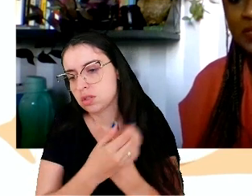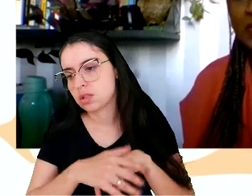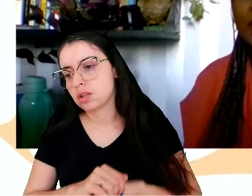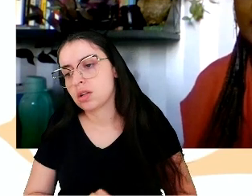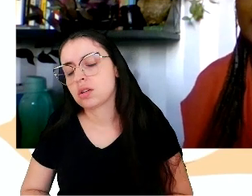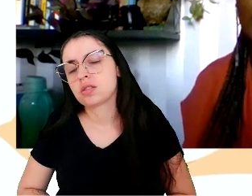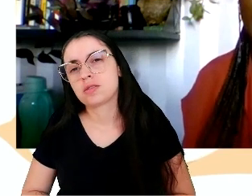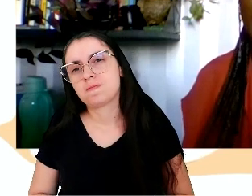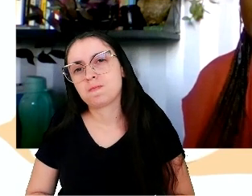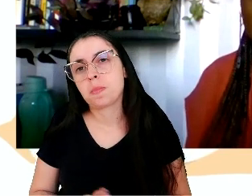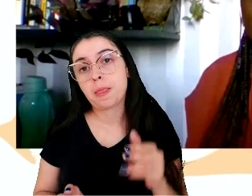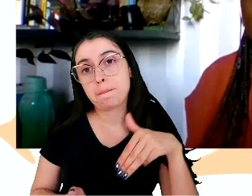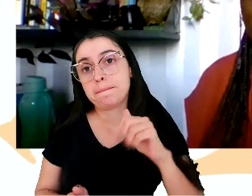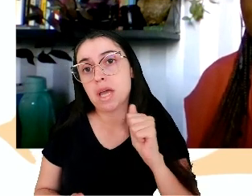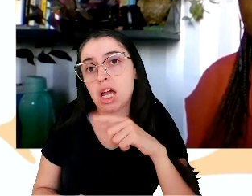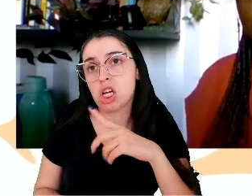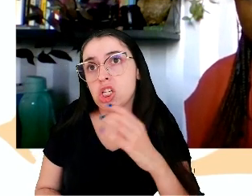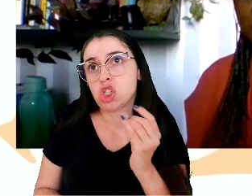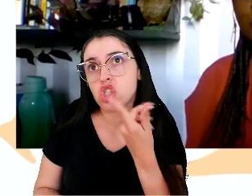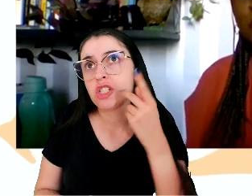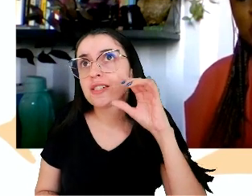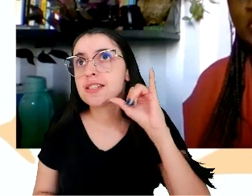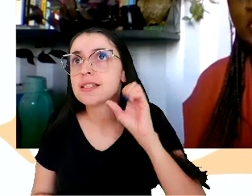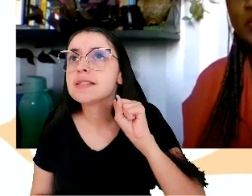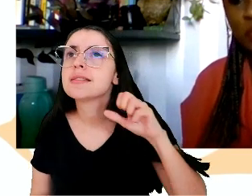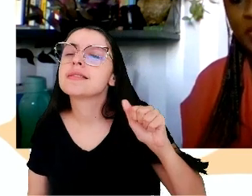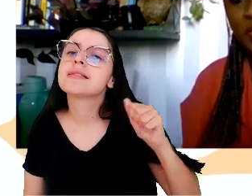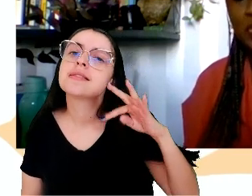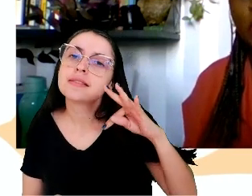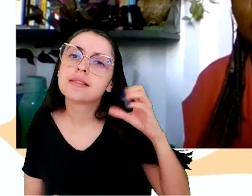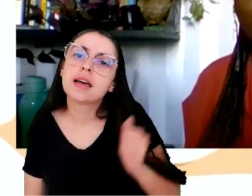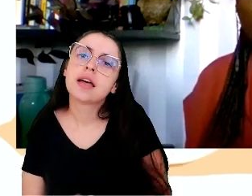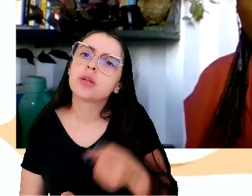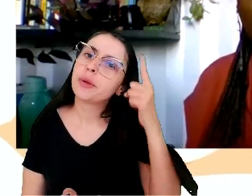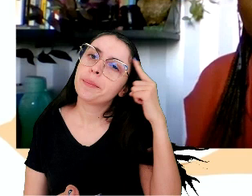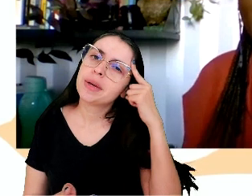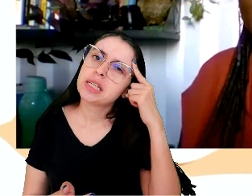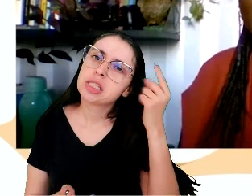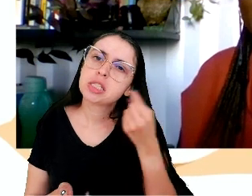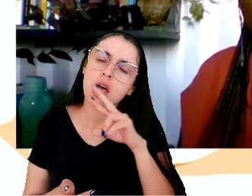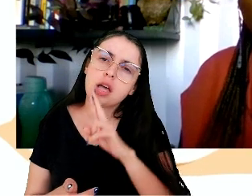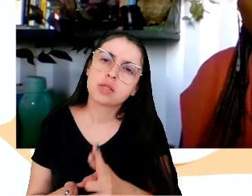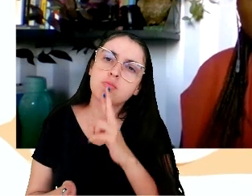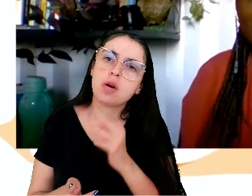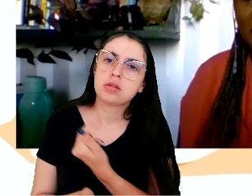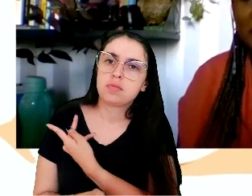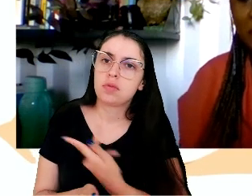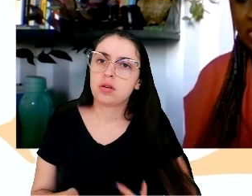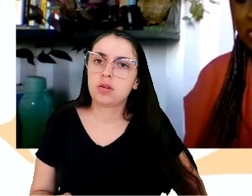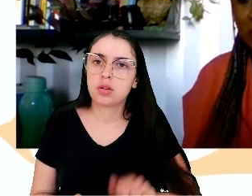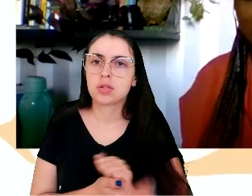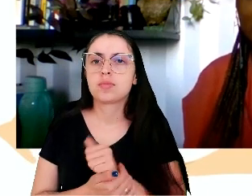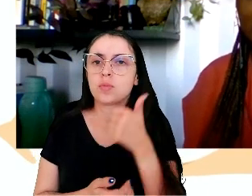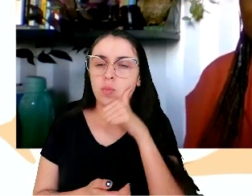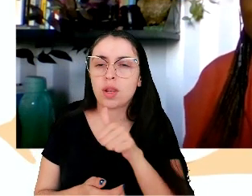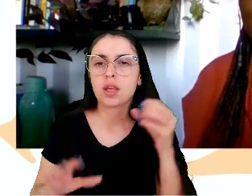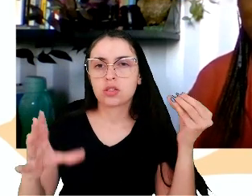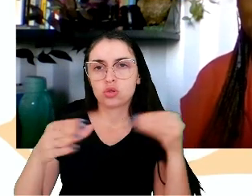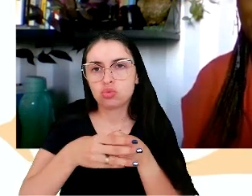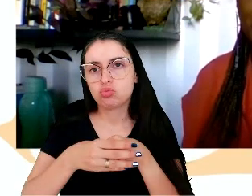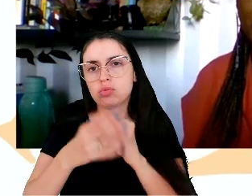estruturalmente machista, que não pensa soluções políticas públicas com mulheres inclusas nesse